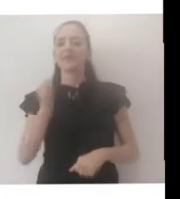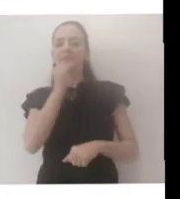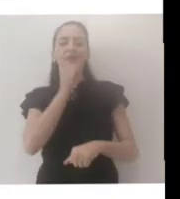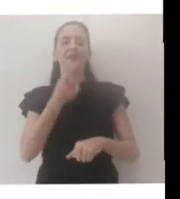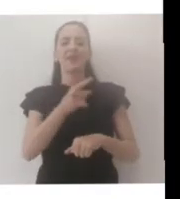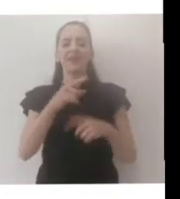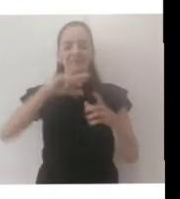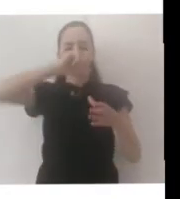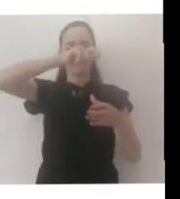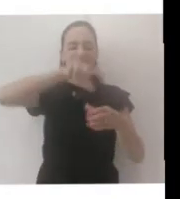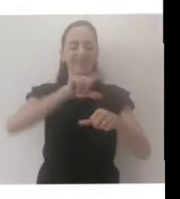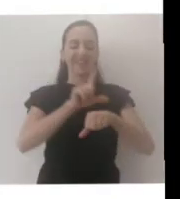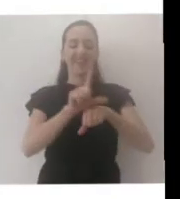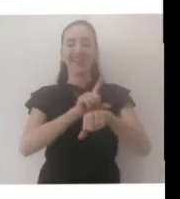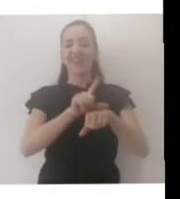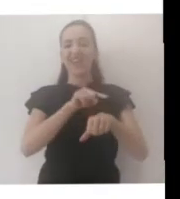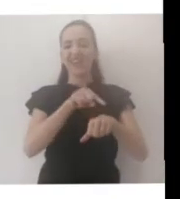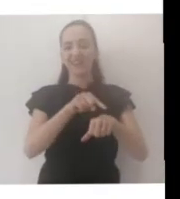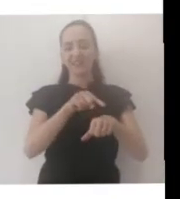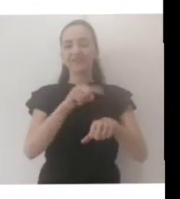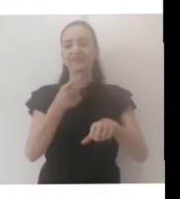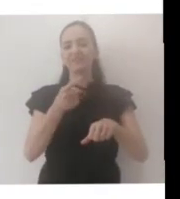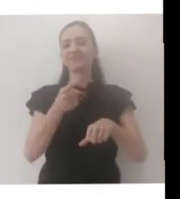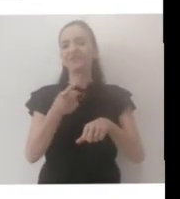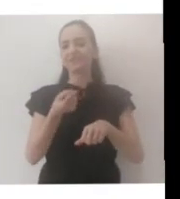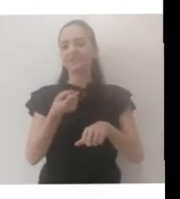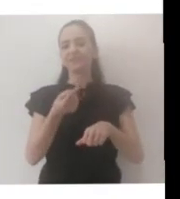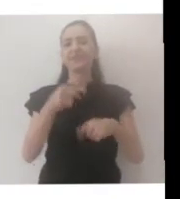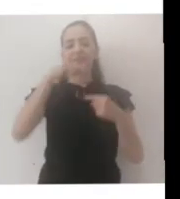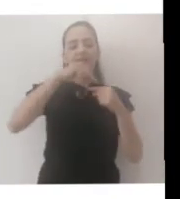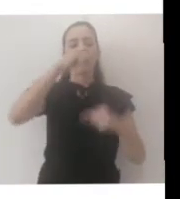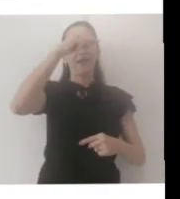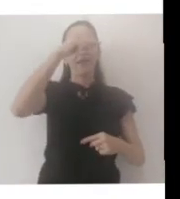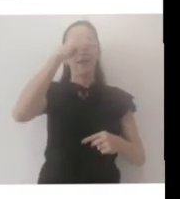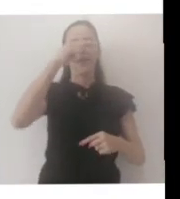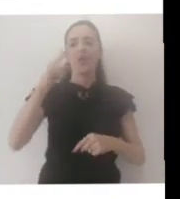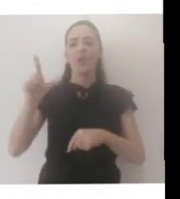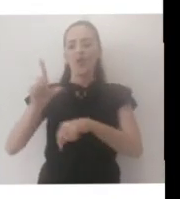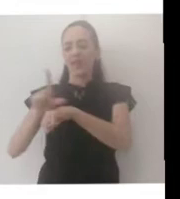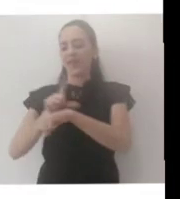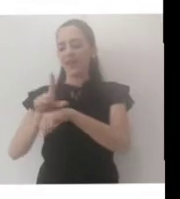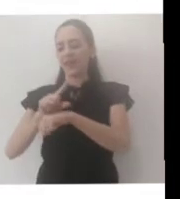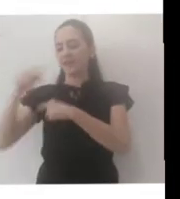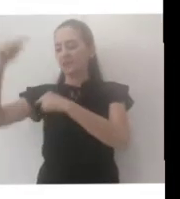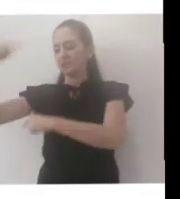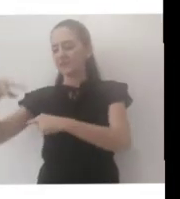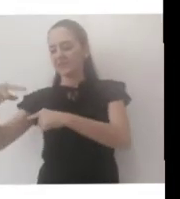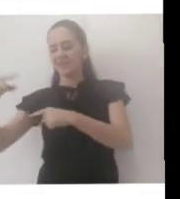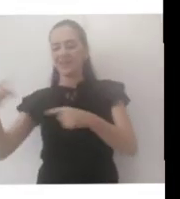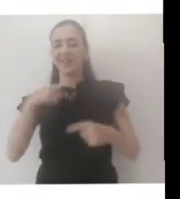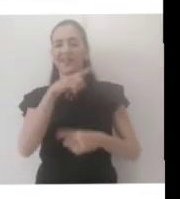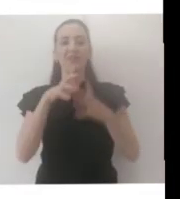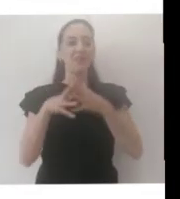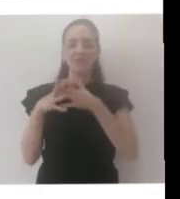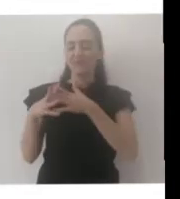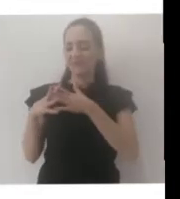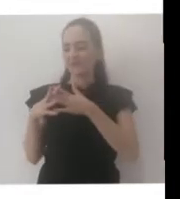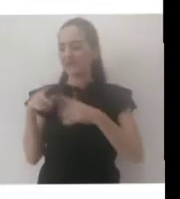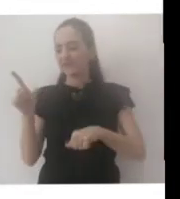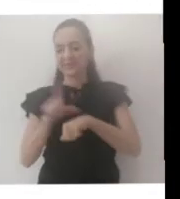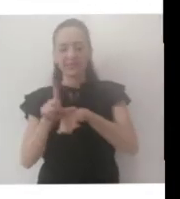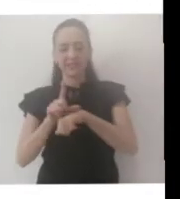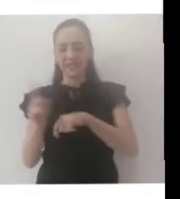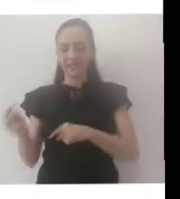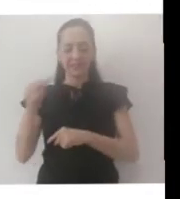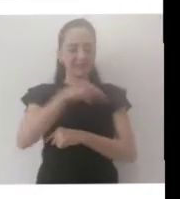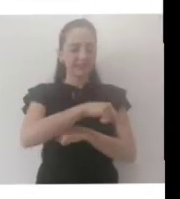e ela vai sim embaralhar toda, sem saber se separa, se bota a garrafa lilás no bloco das garrafas pequenas ou